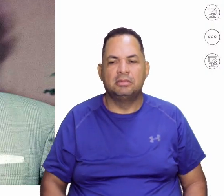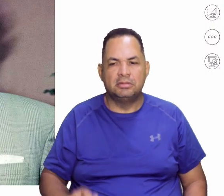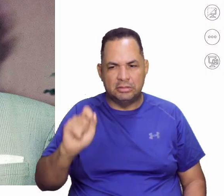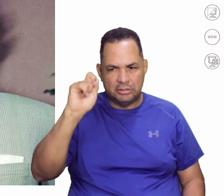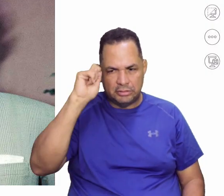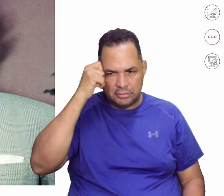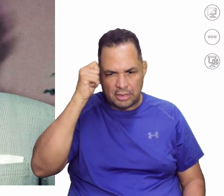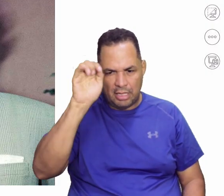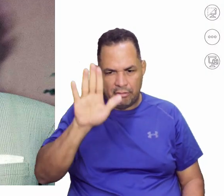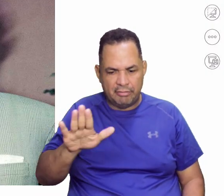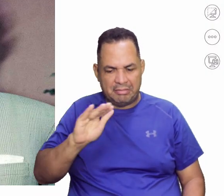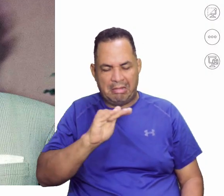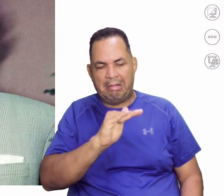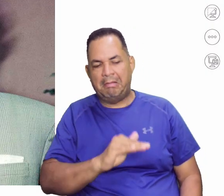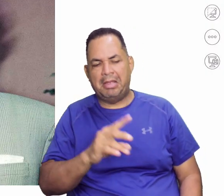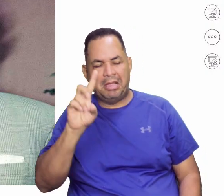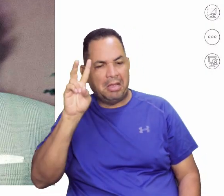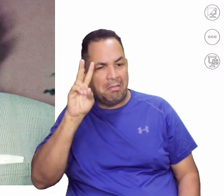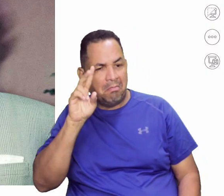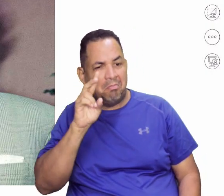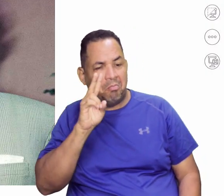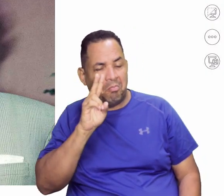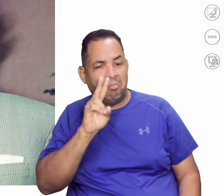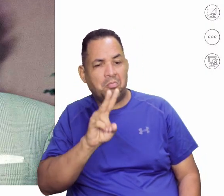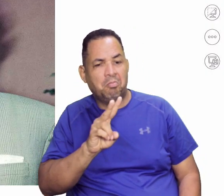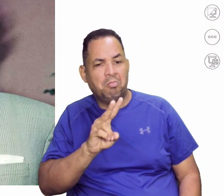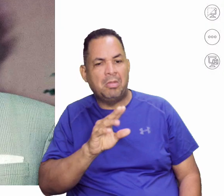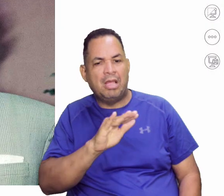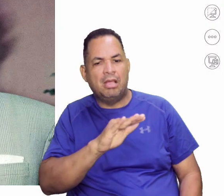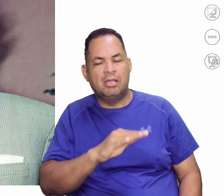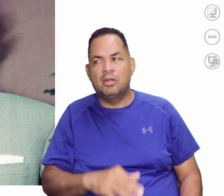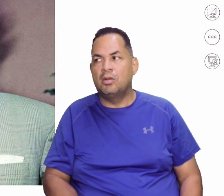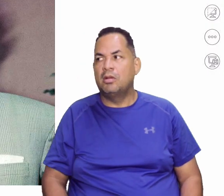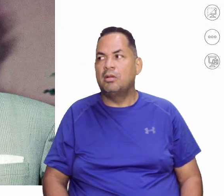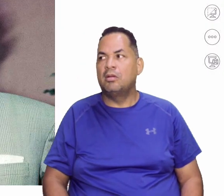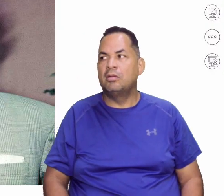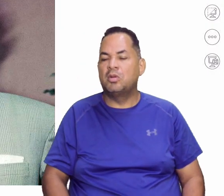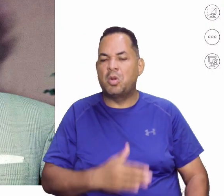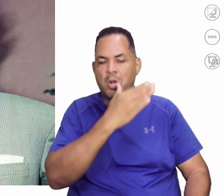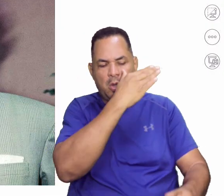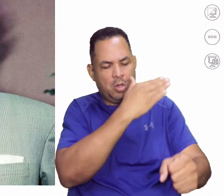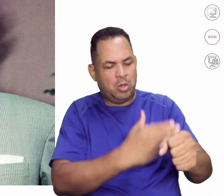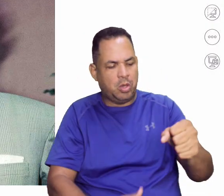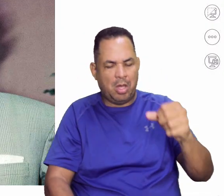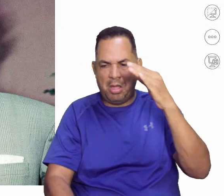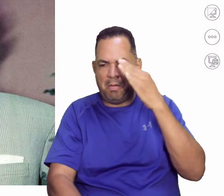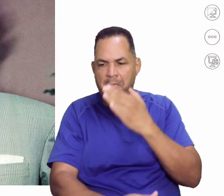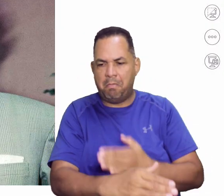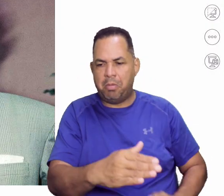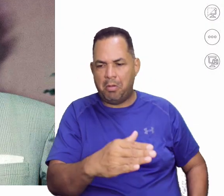tão inferiores a ele, que ele mandava decepar as mãos como